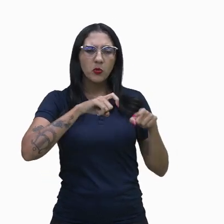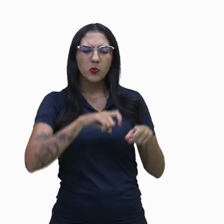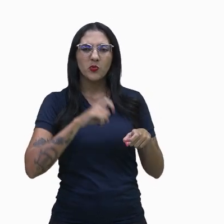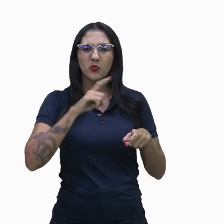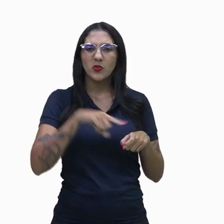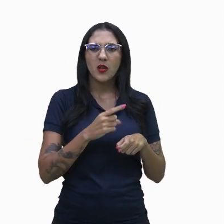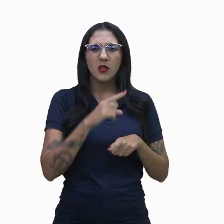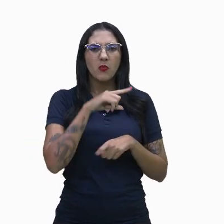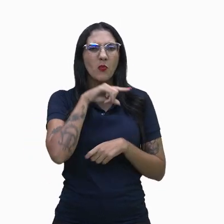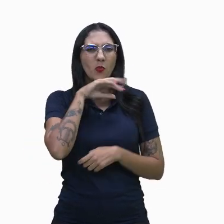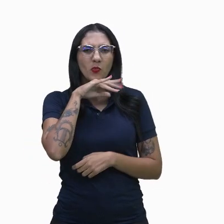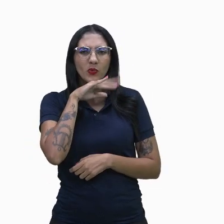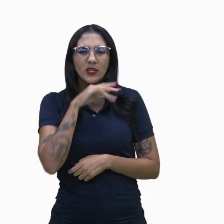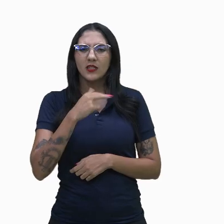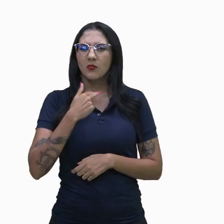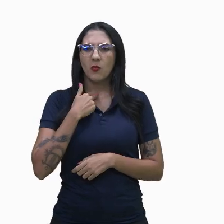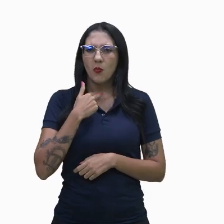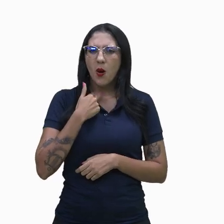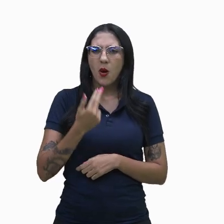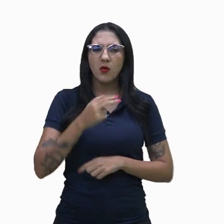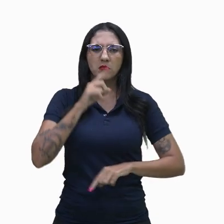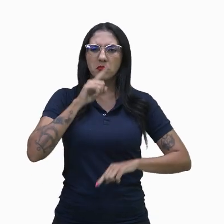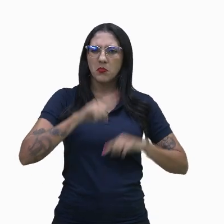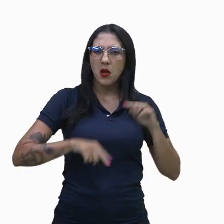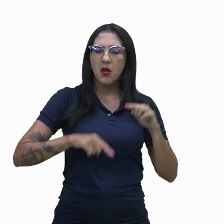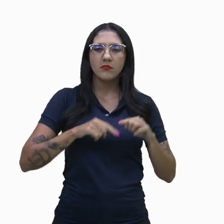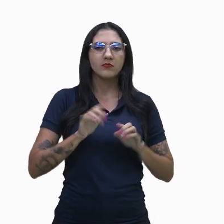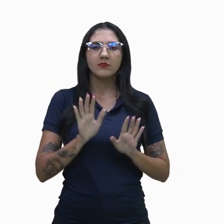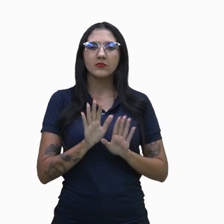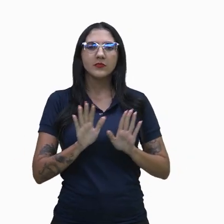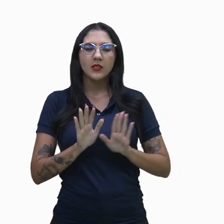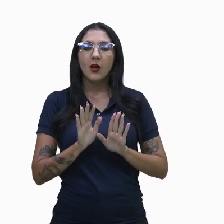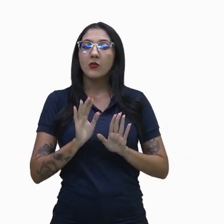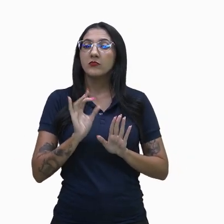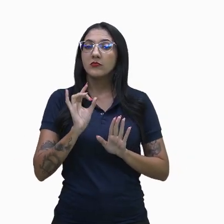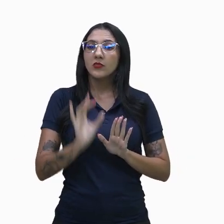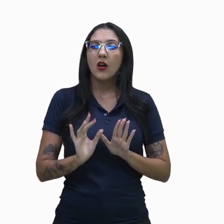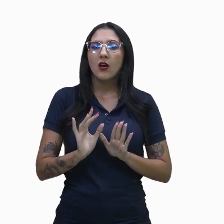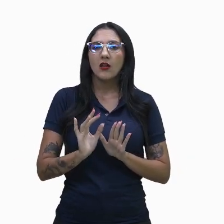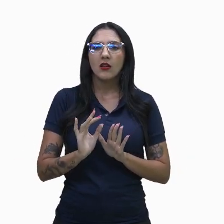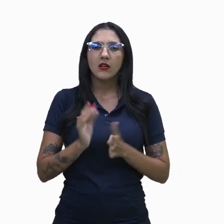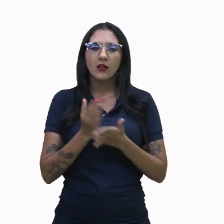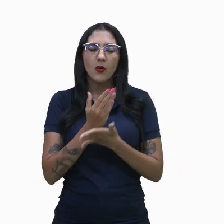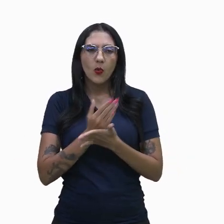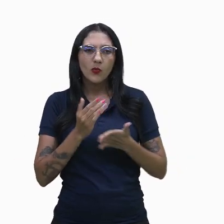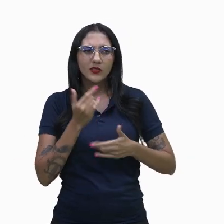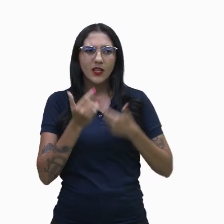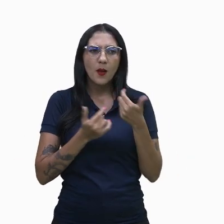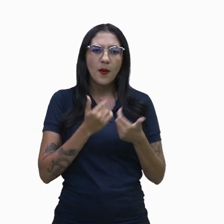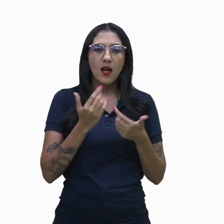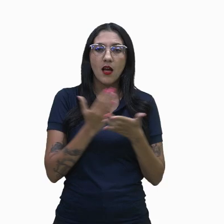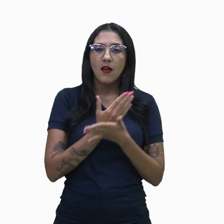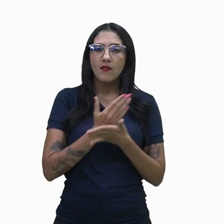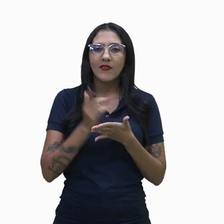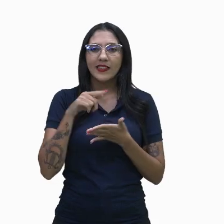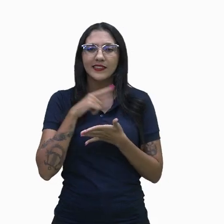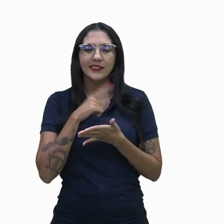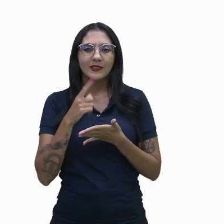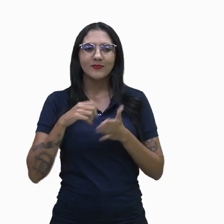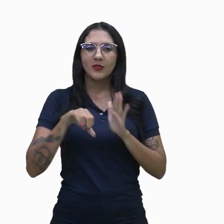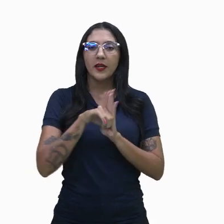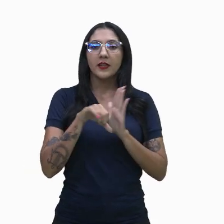tem ali que cultivar, trabalhar com a pecuária, não. Estamos falando dessas atividades que muitas das vezes ocorrem de